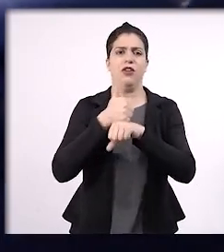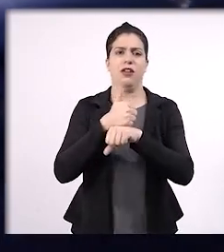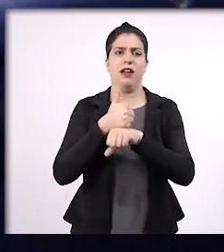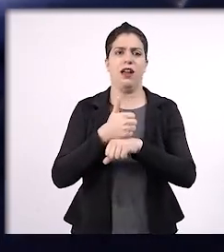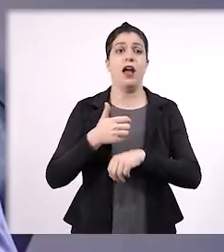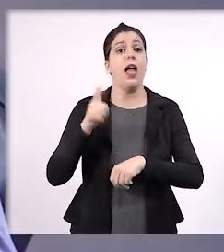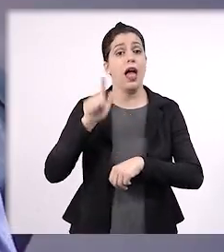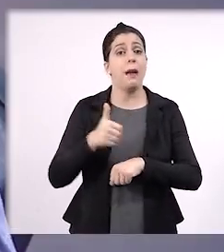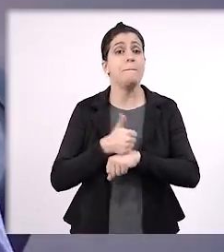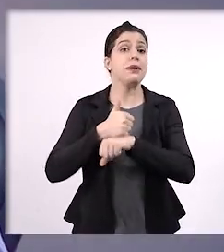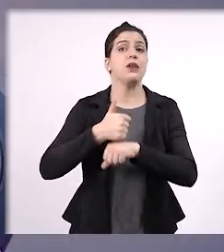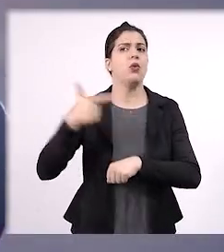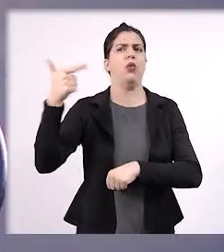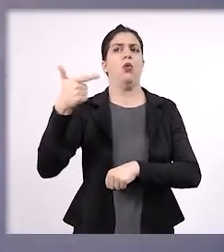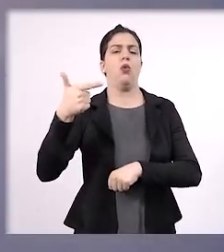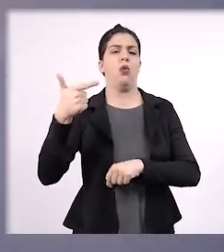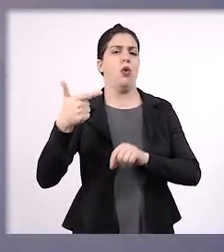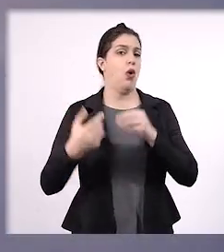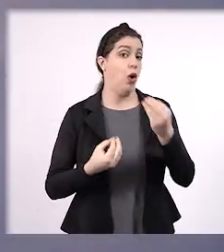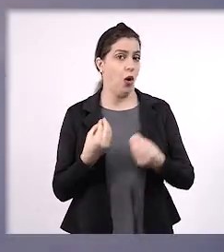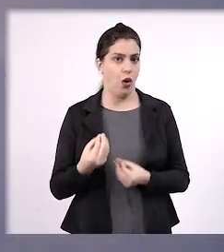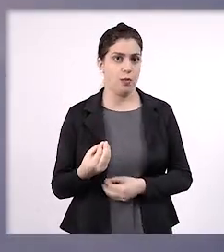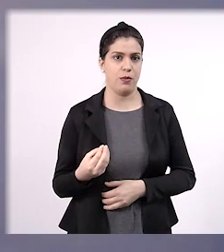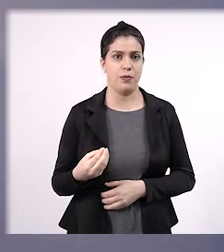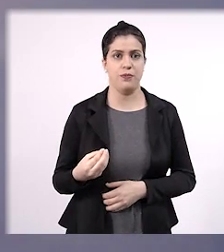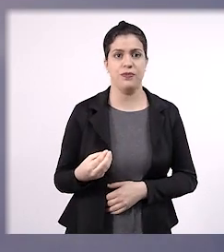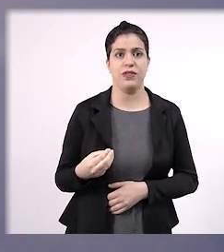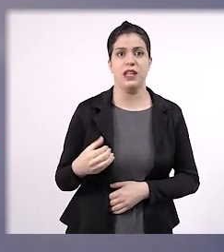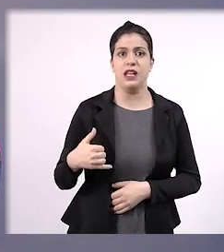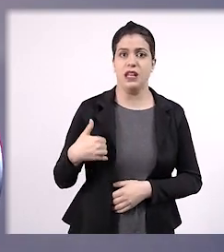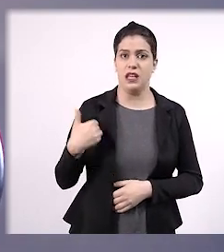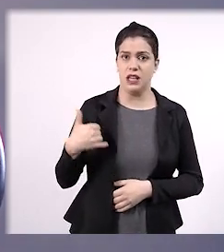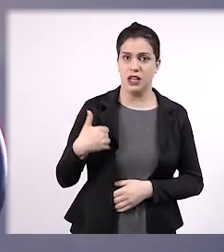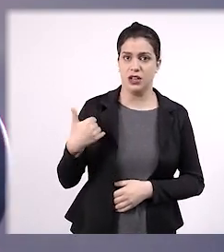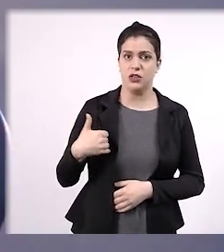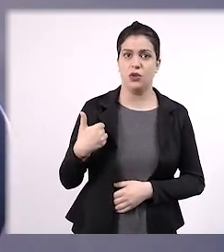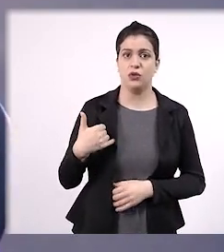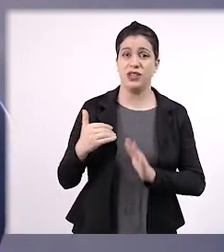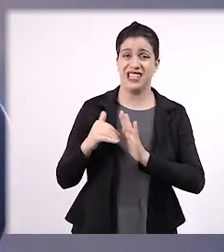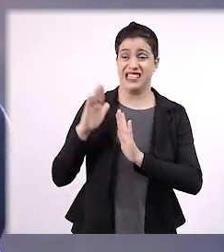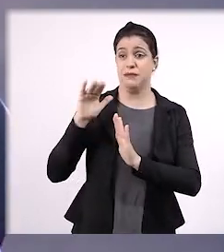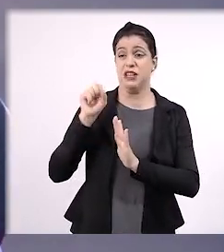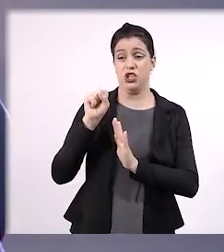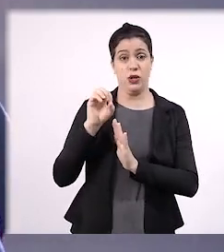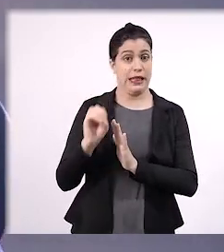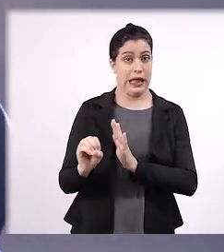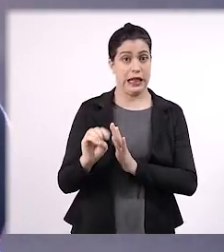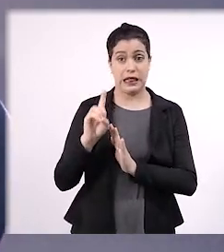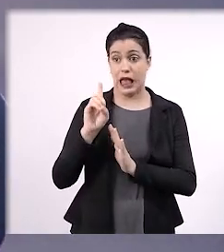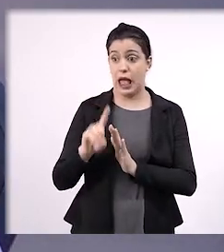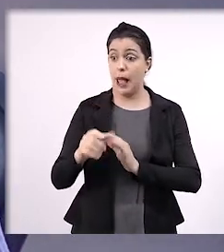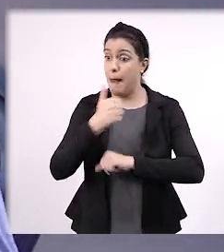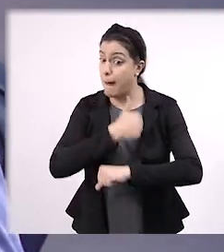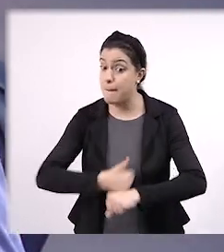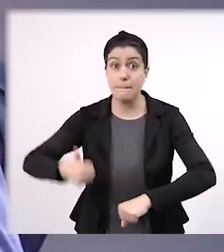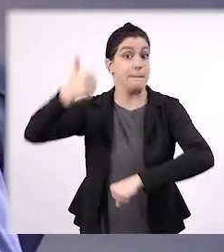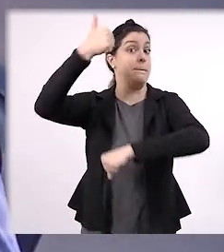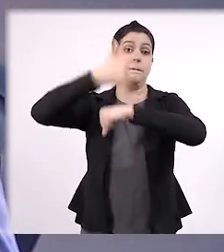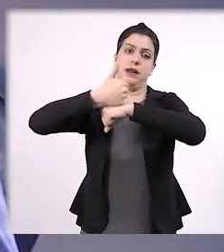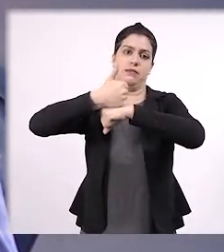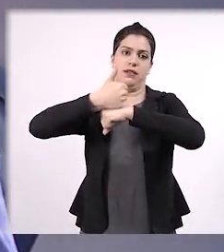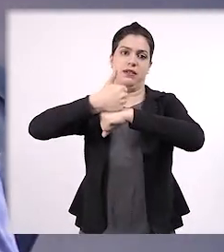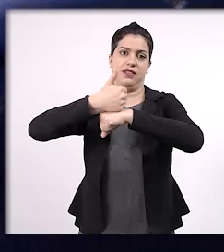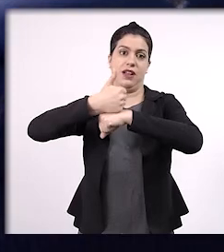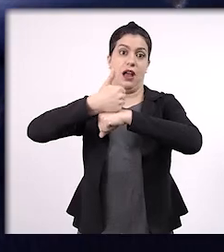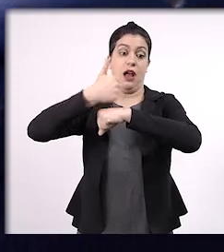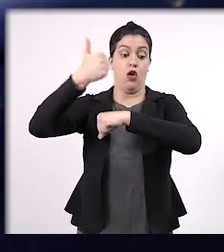prioridade ao quadrado. A prioridade ao quadrado. Idosos acima de 80 anos gozam de uma prioridade ainda maior do que os idosos de